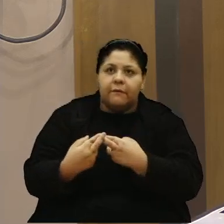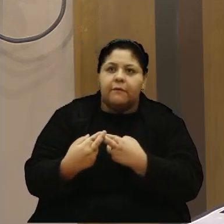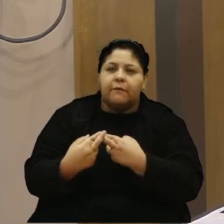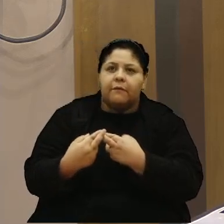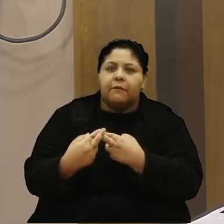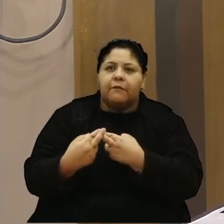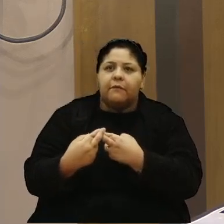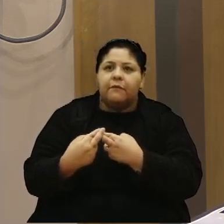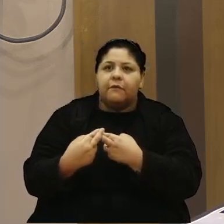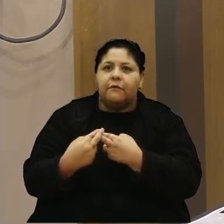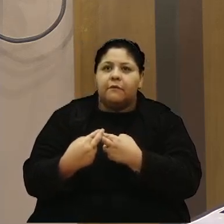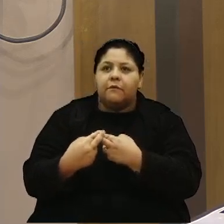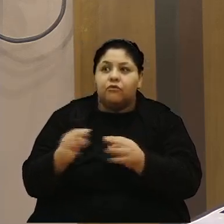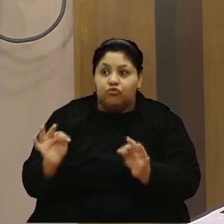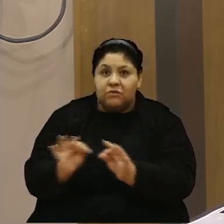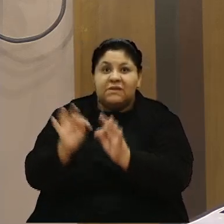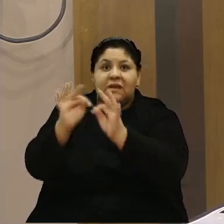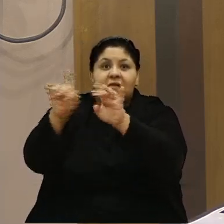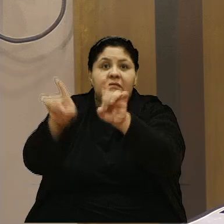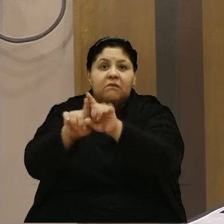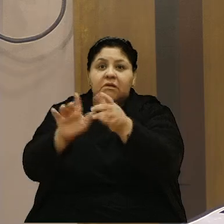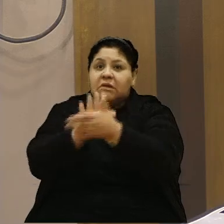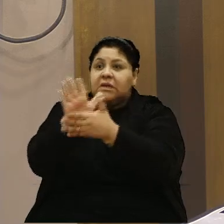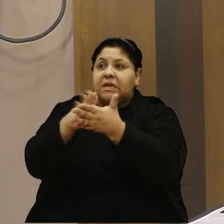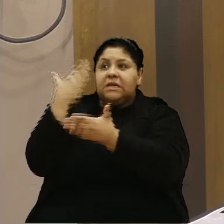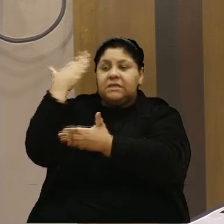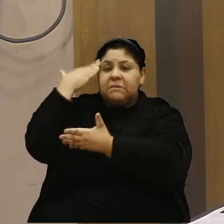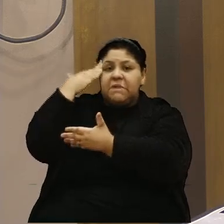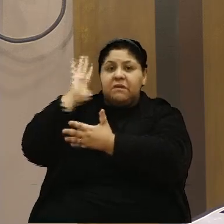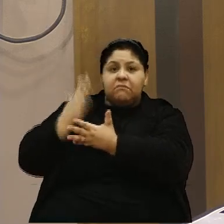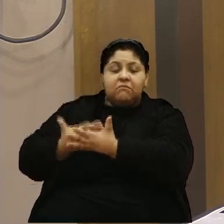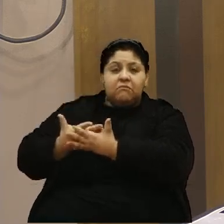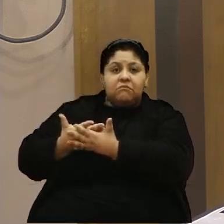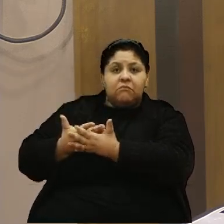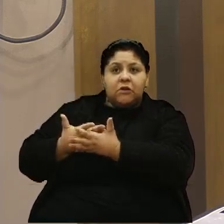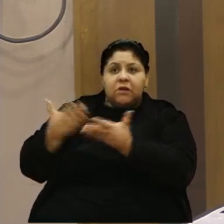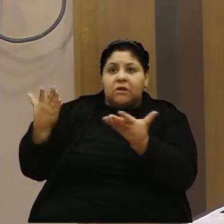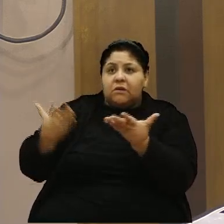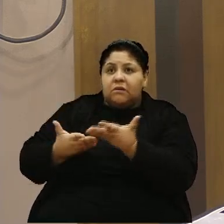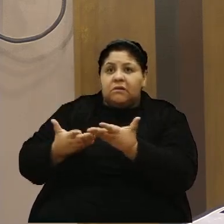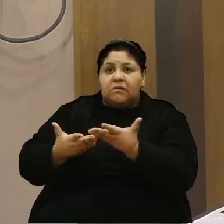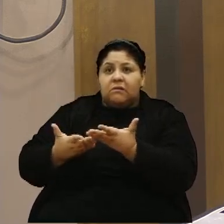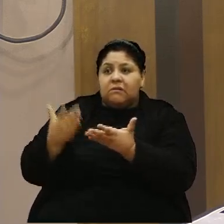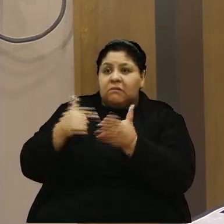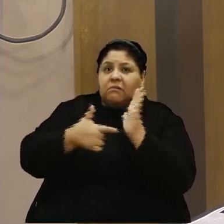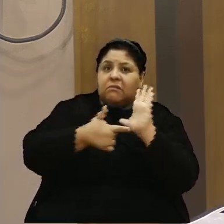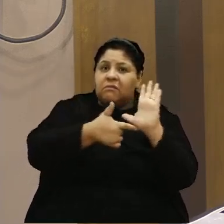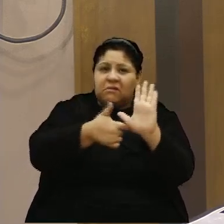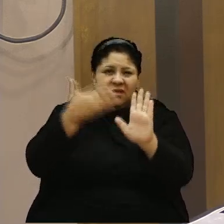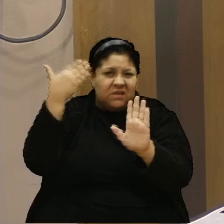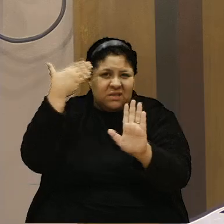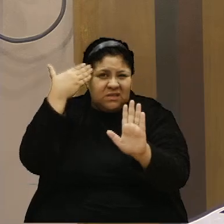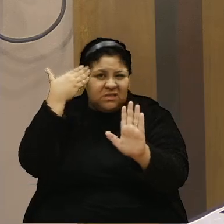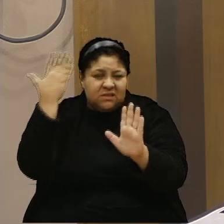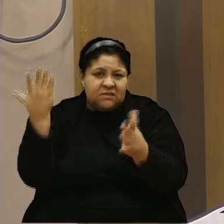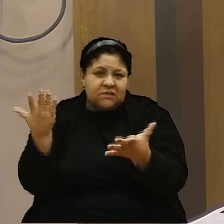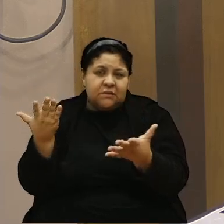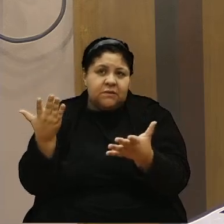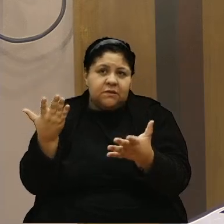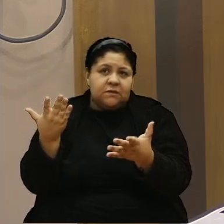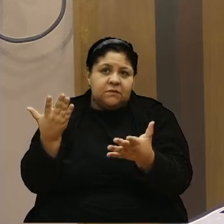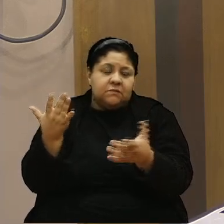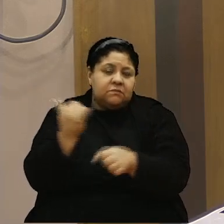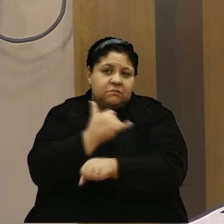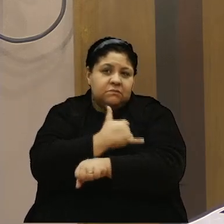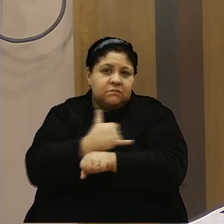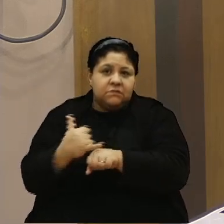foi nos técnicos, né? E ninguém saber de nada. E daí ficar muito bem demonstrado assim que não passou mesmo de